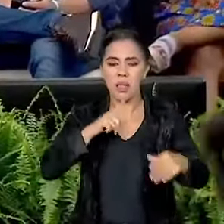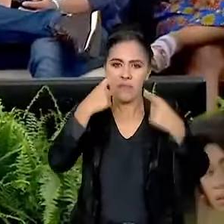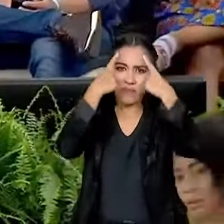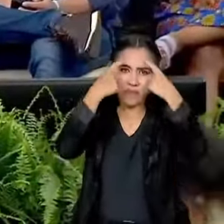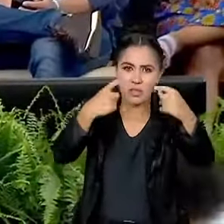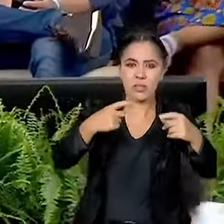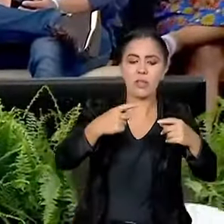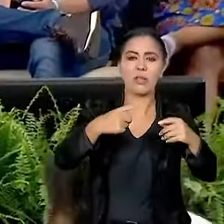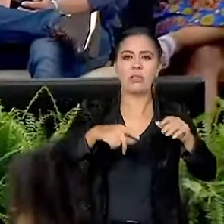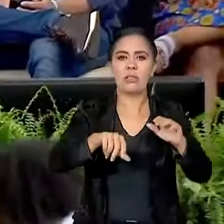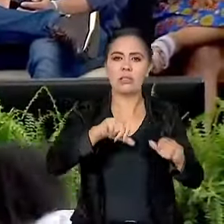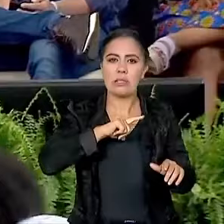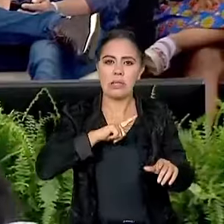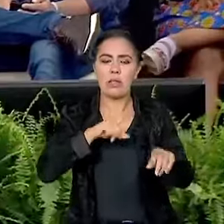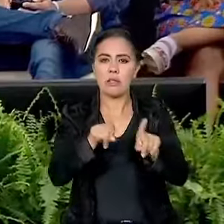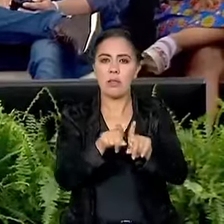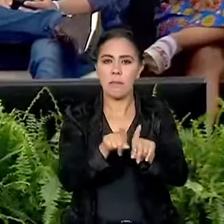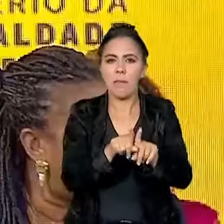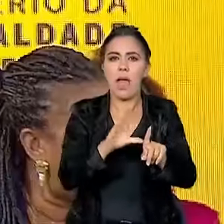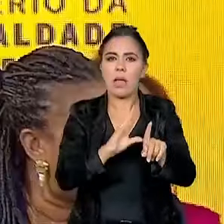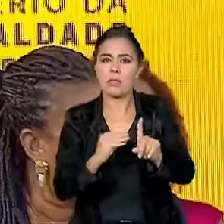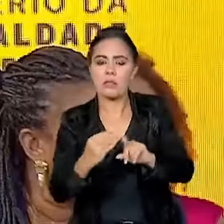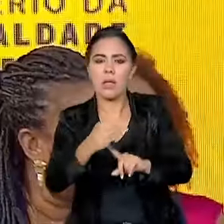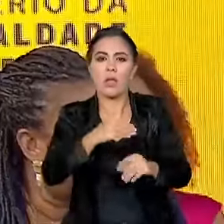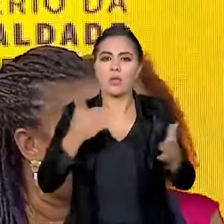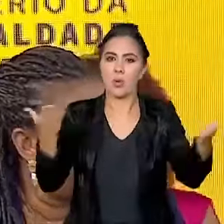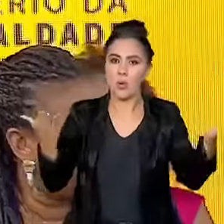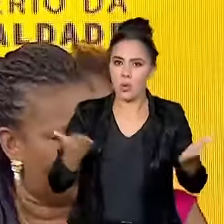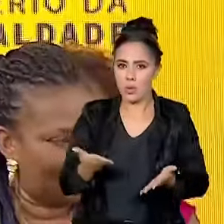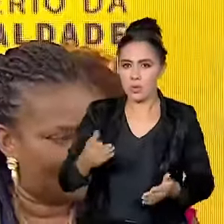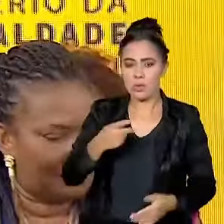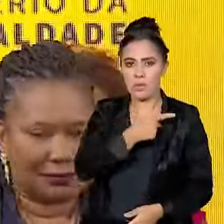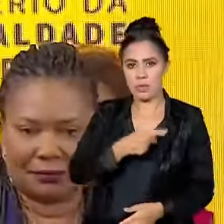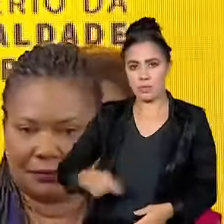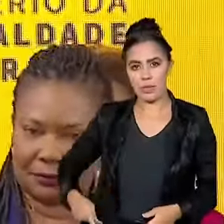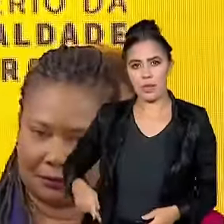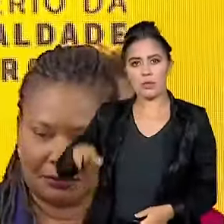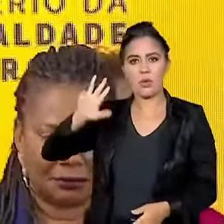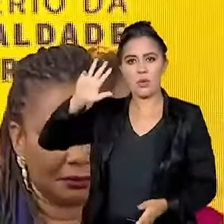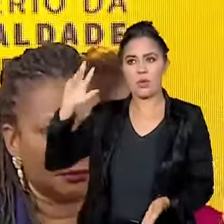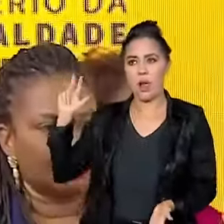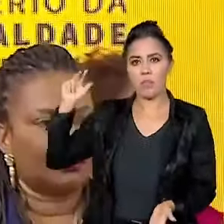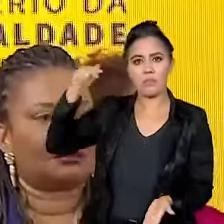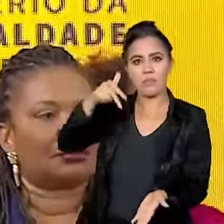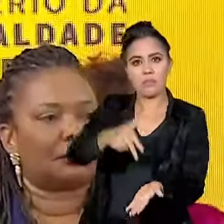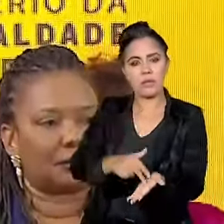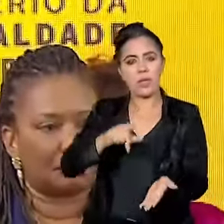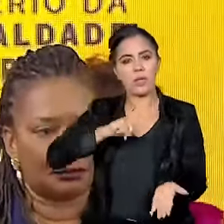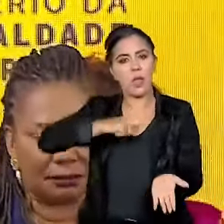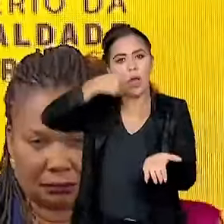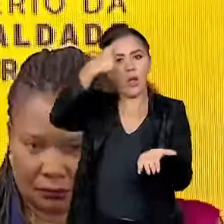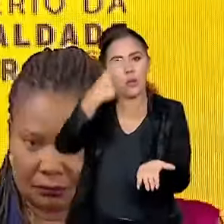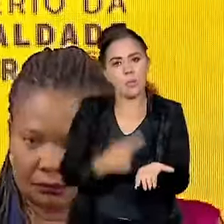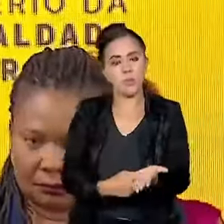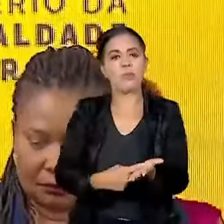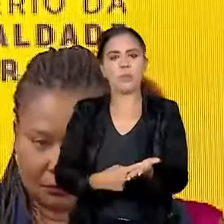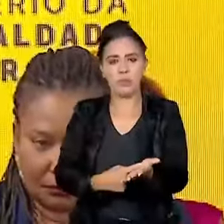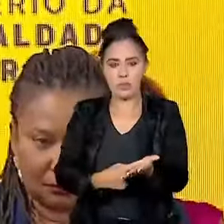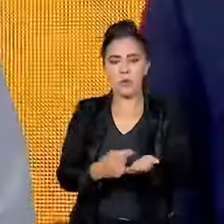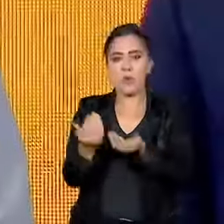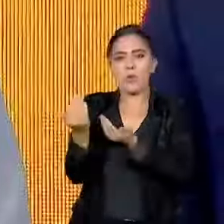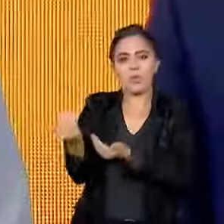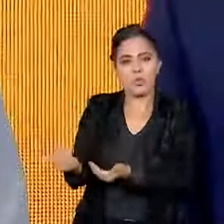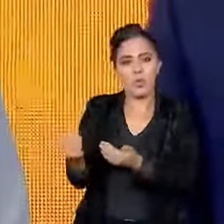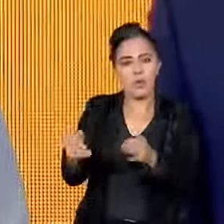hoje, gente, é um encontro do presidente Lula com os compromissos que ele assumiu com a juventude do